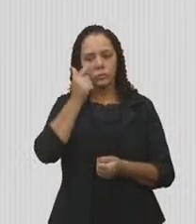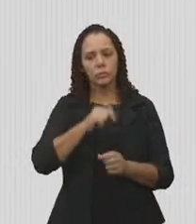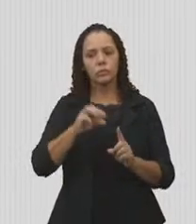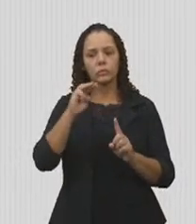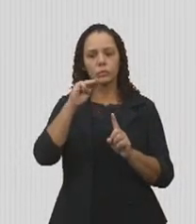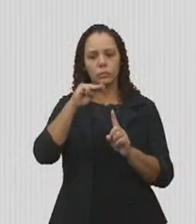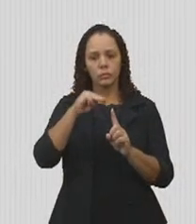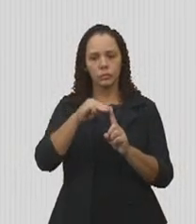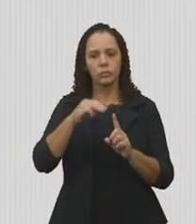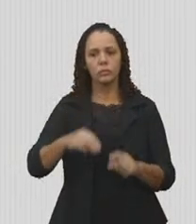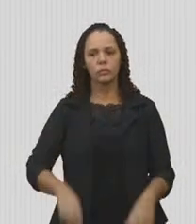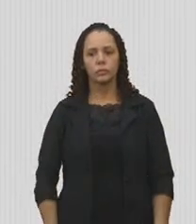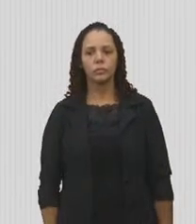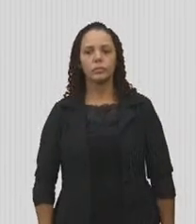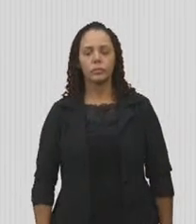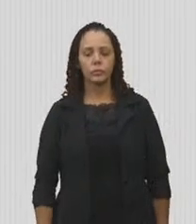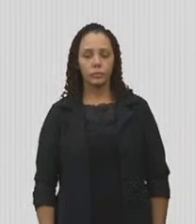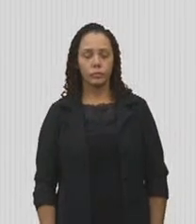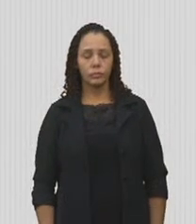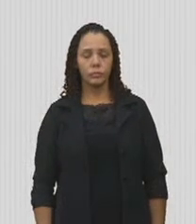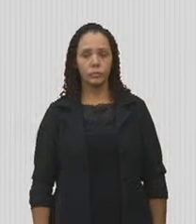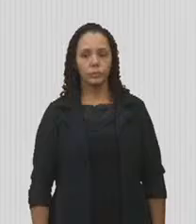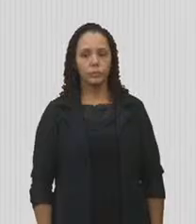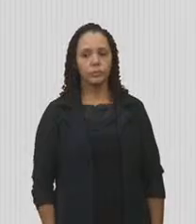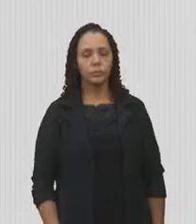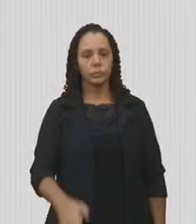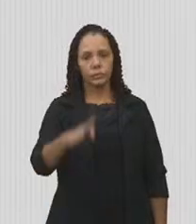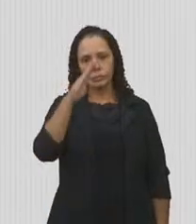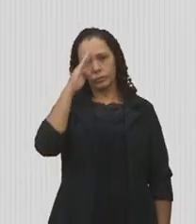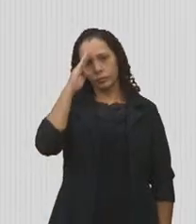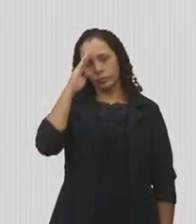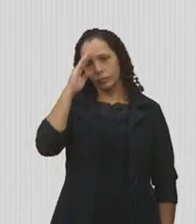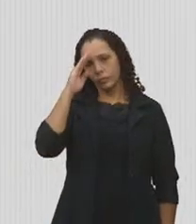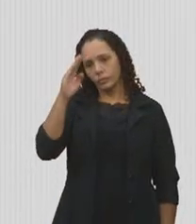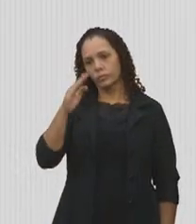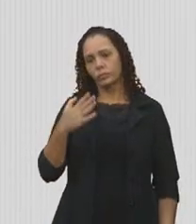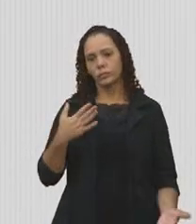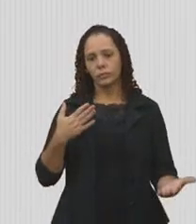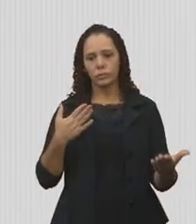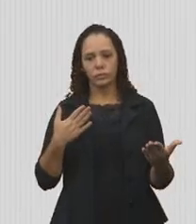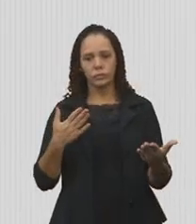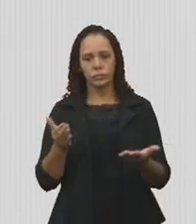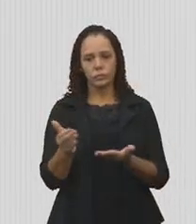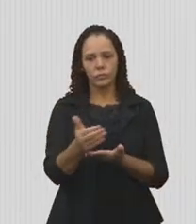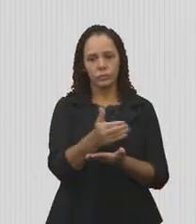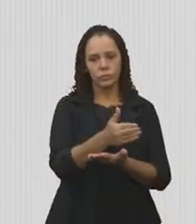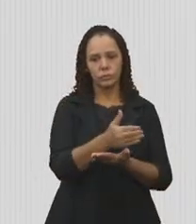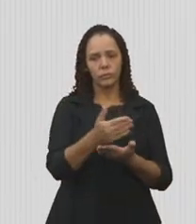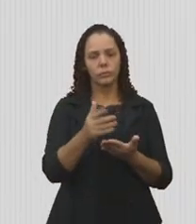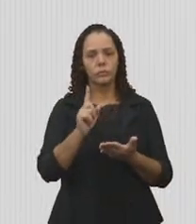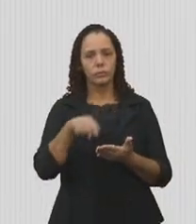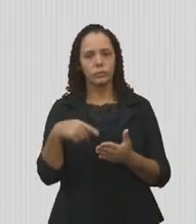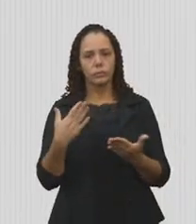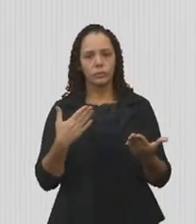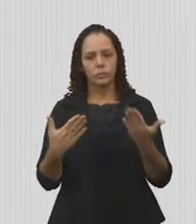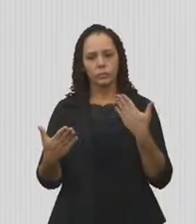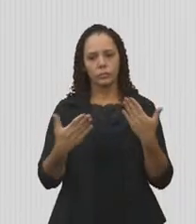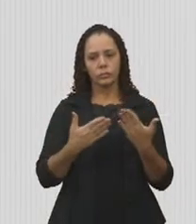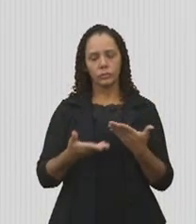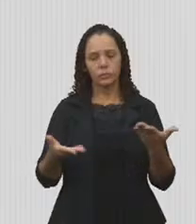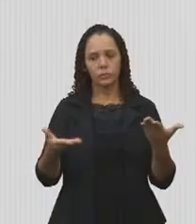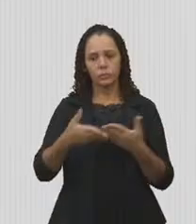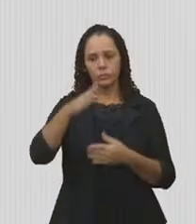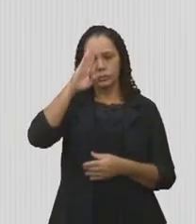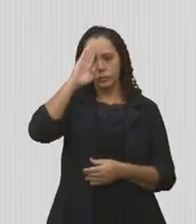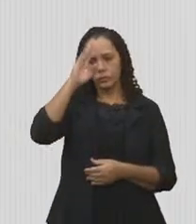passar, por gentileza. Aqui a gente faz esse quadro comparativo das principais receitas, né? Hoje a principal